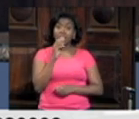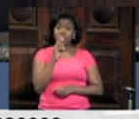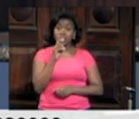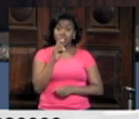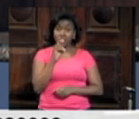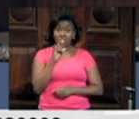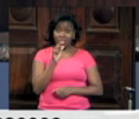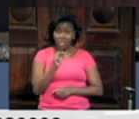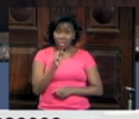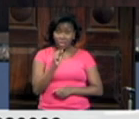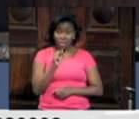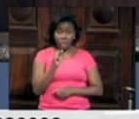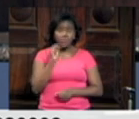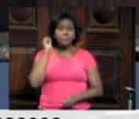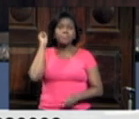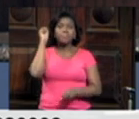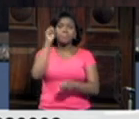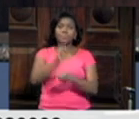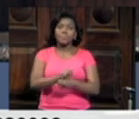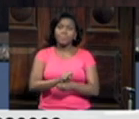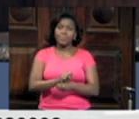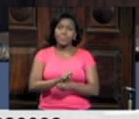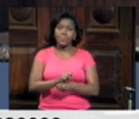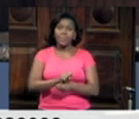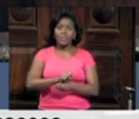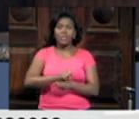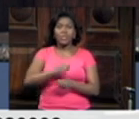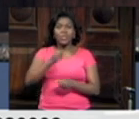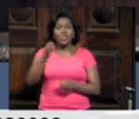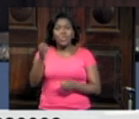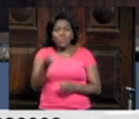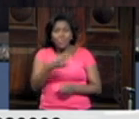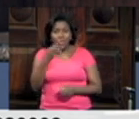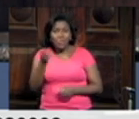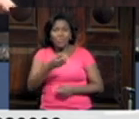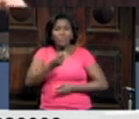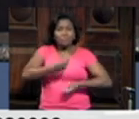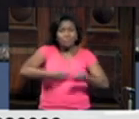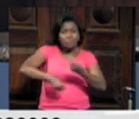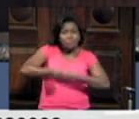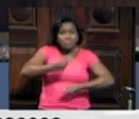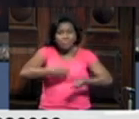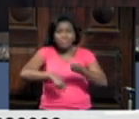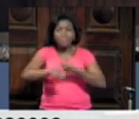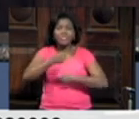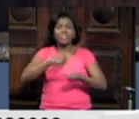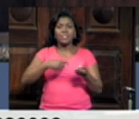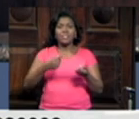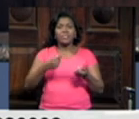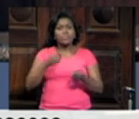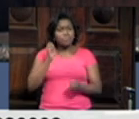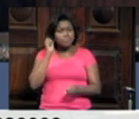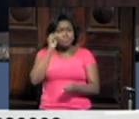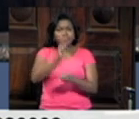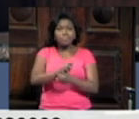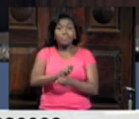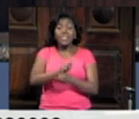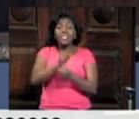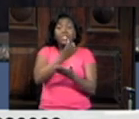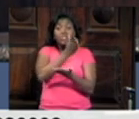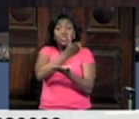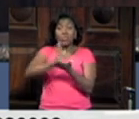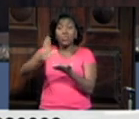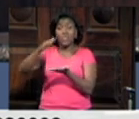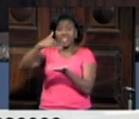dias, suspender novos e movimentações de empenho, excluindo a Secretaria de